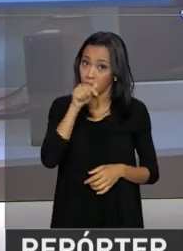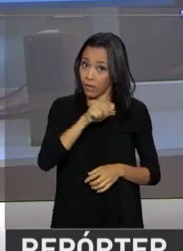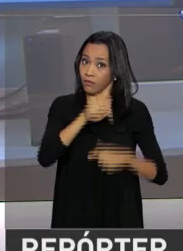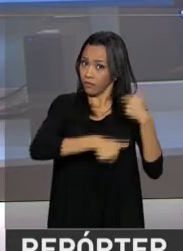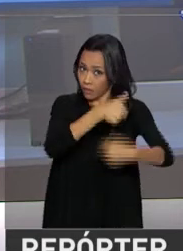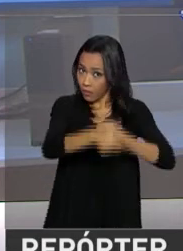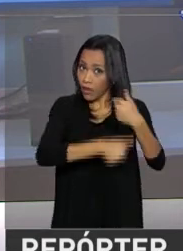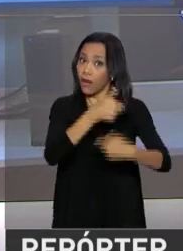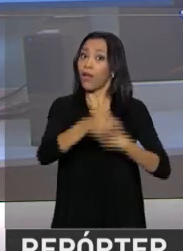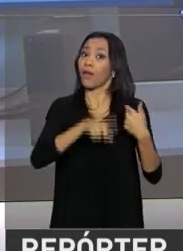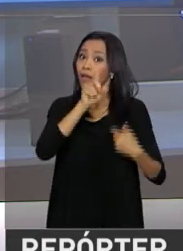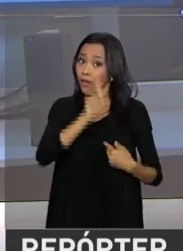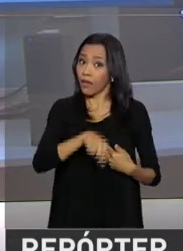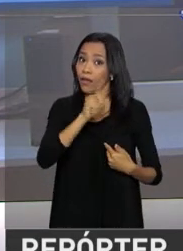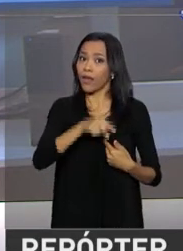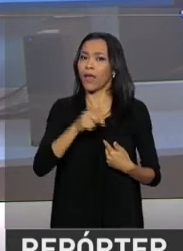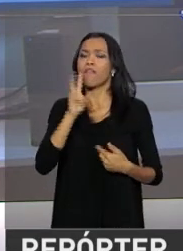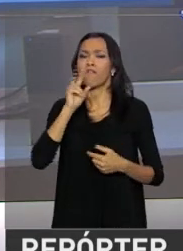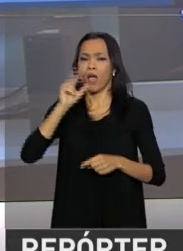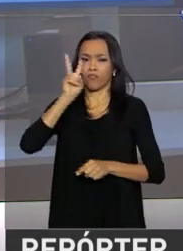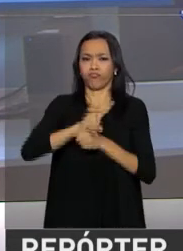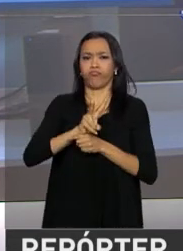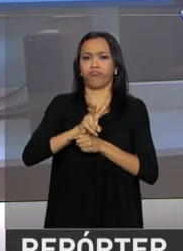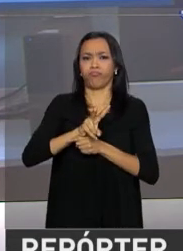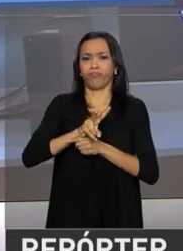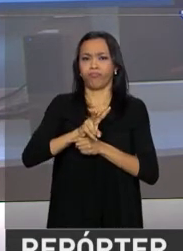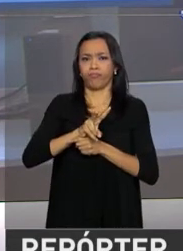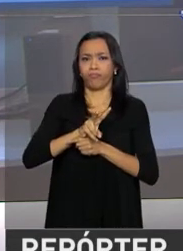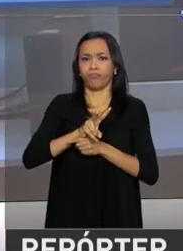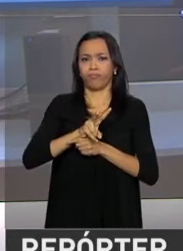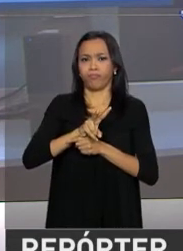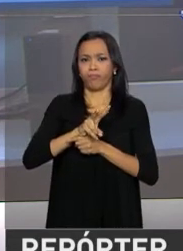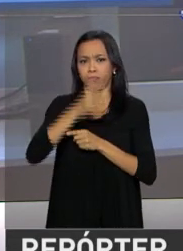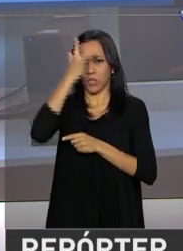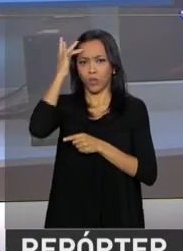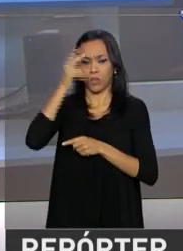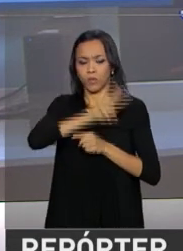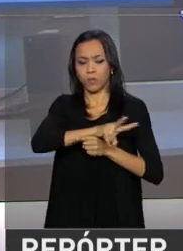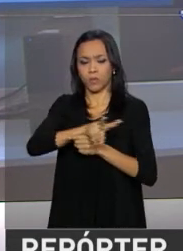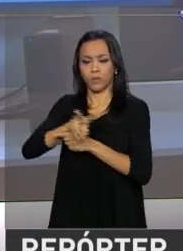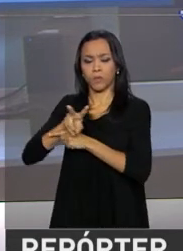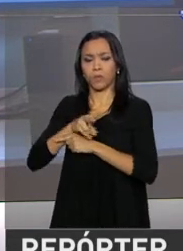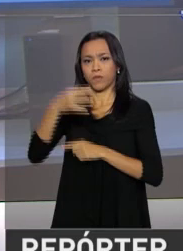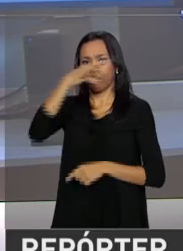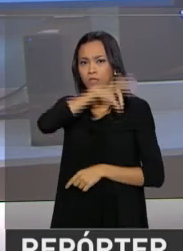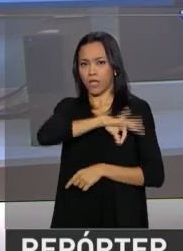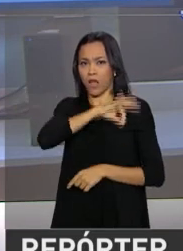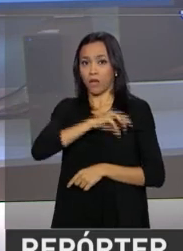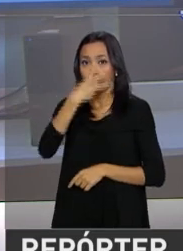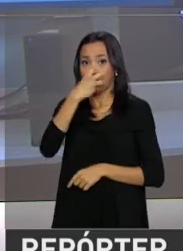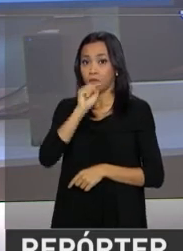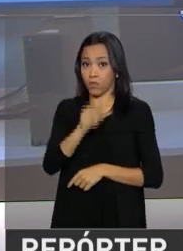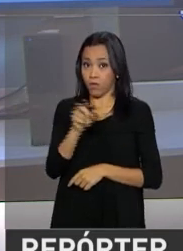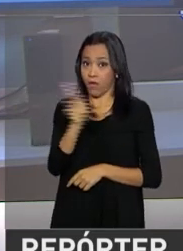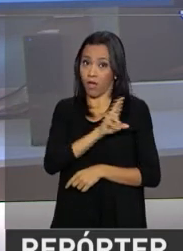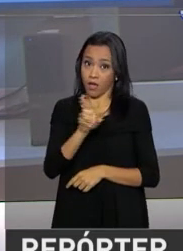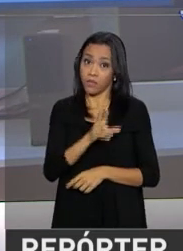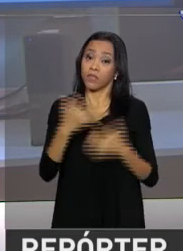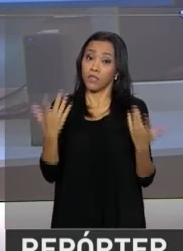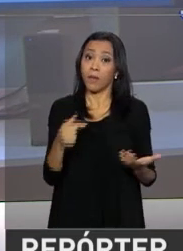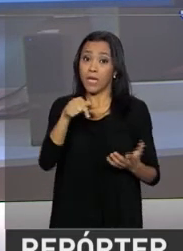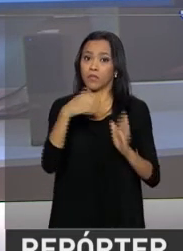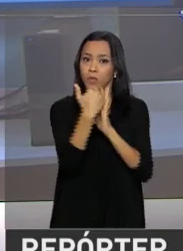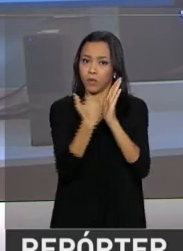trabalho o trabalho será supervisionado poeta supervisores que vão receber três mil reais o programa criança feliz